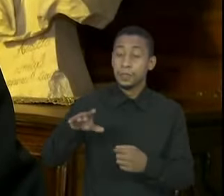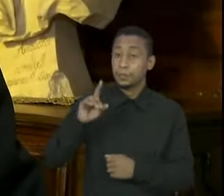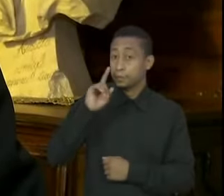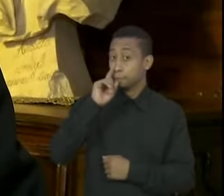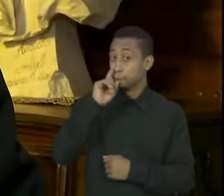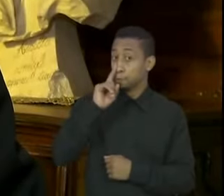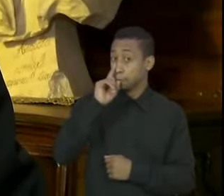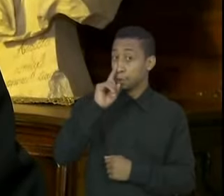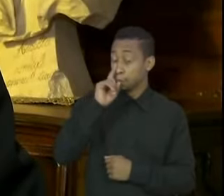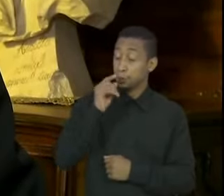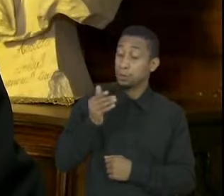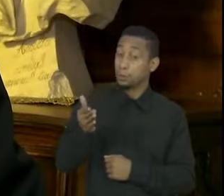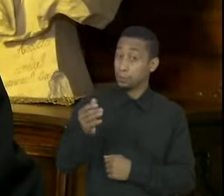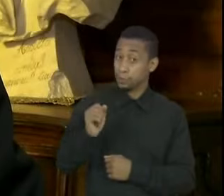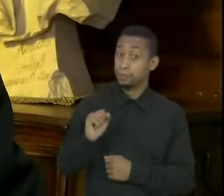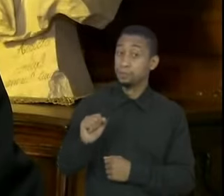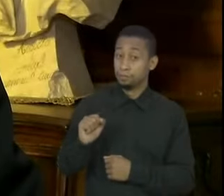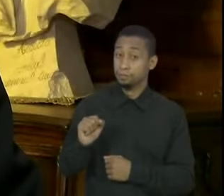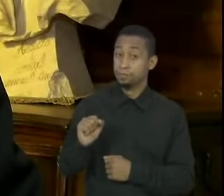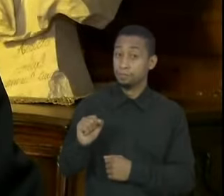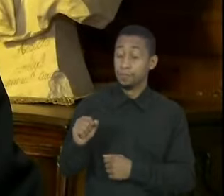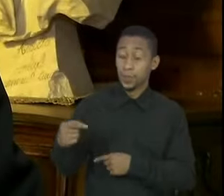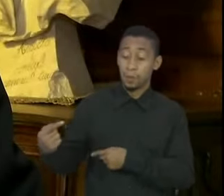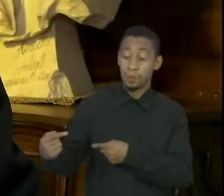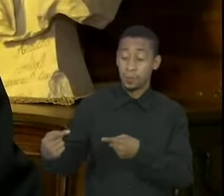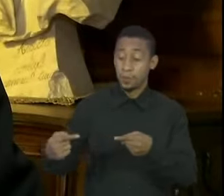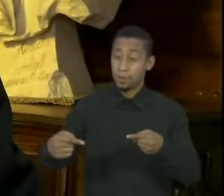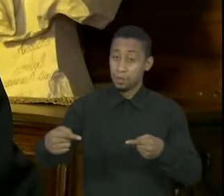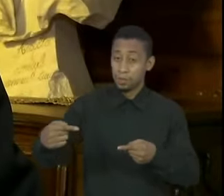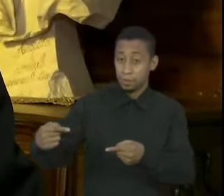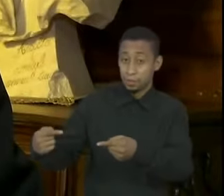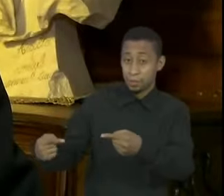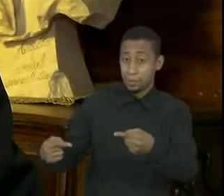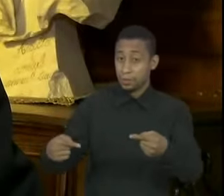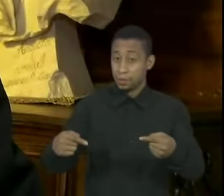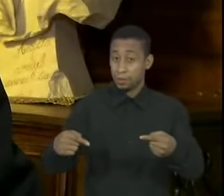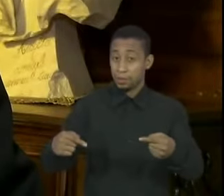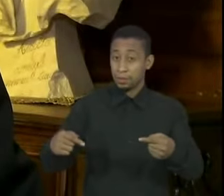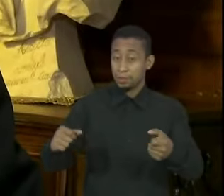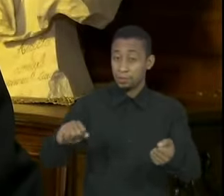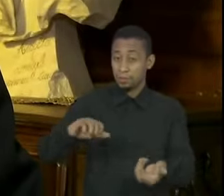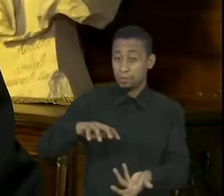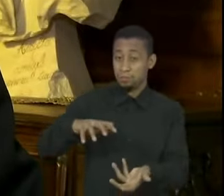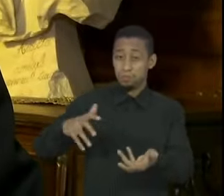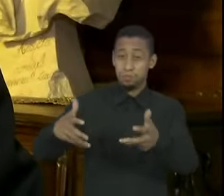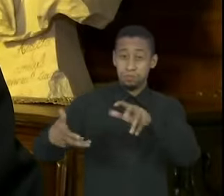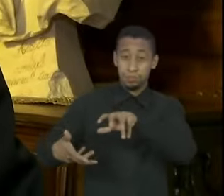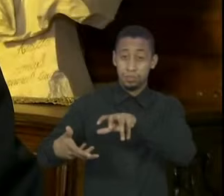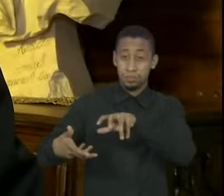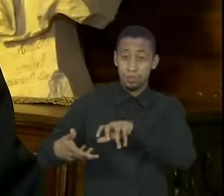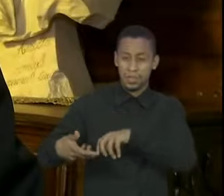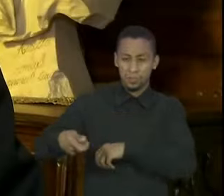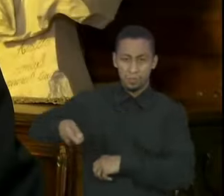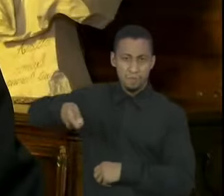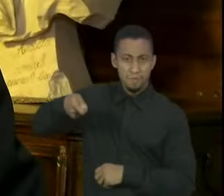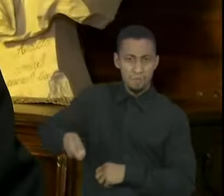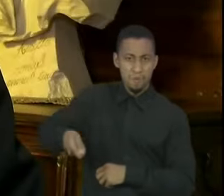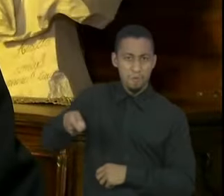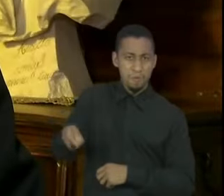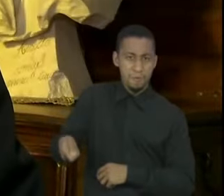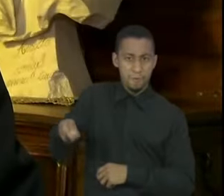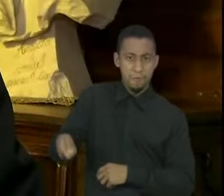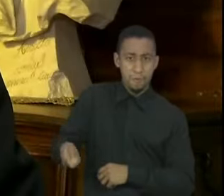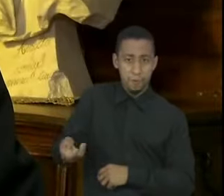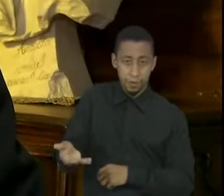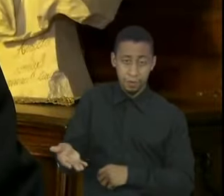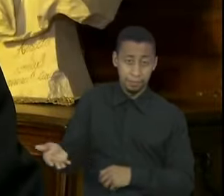uma virada política para uma ditadura oi ou então